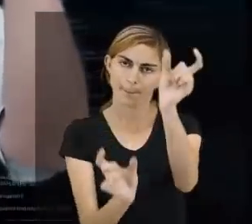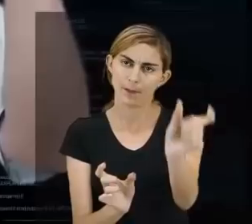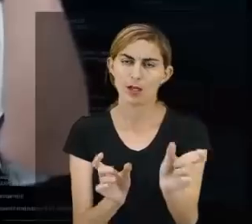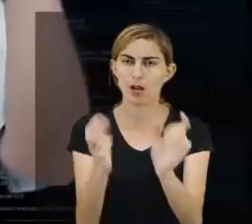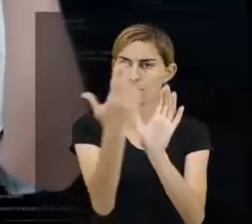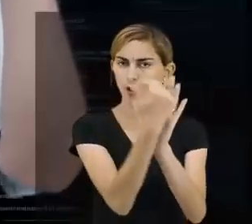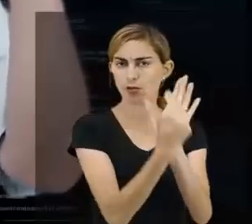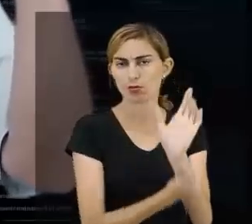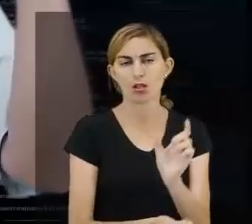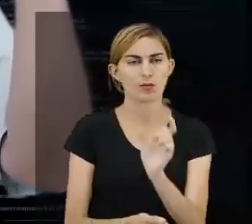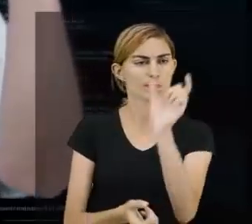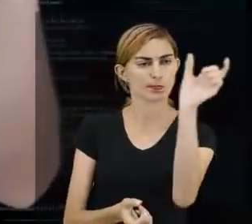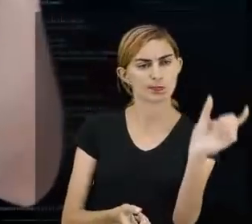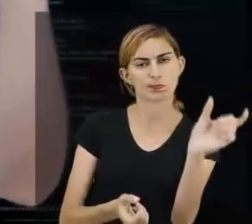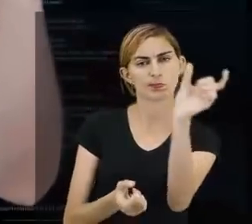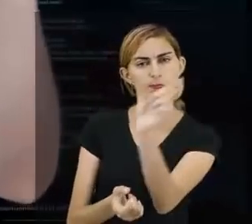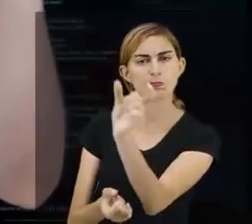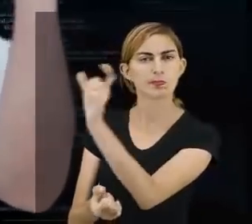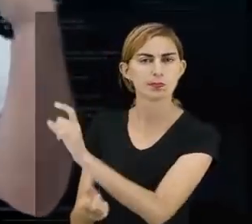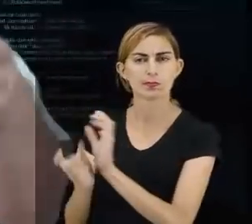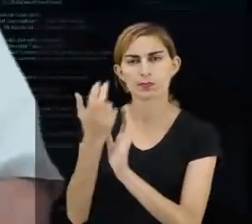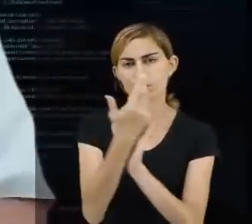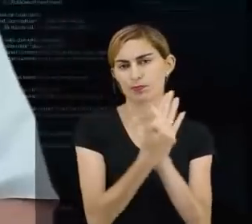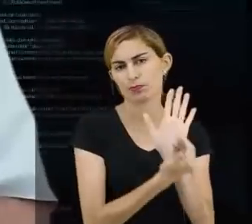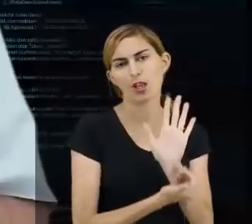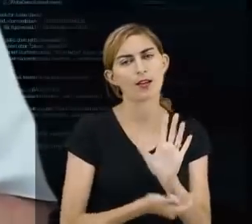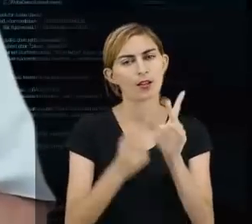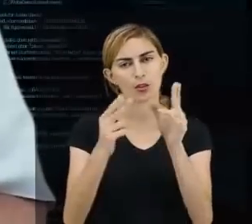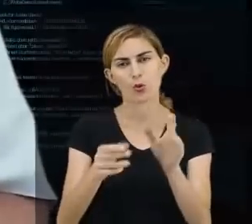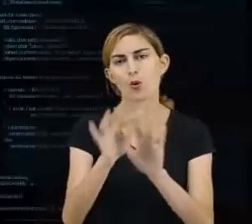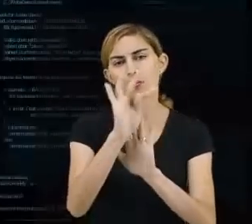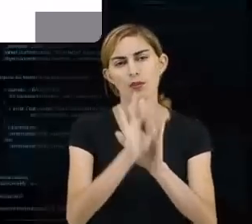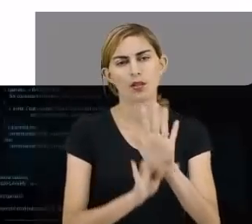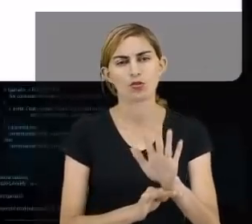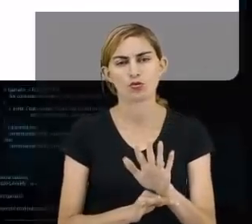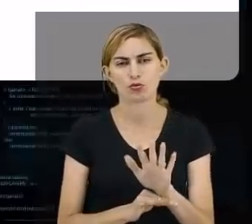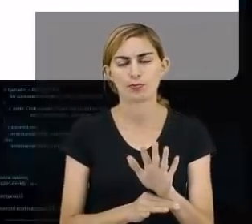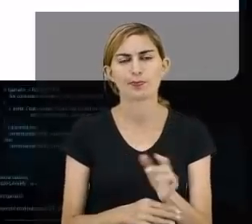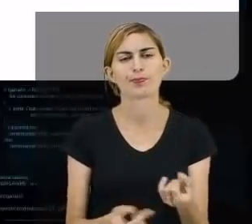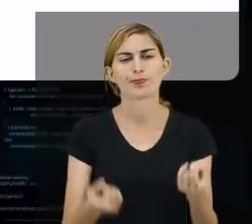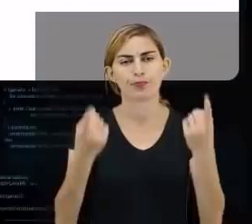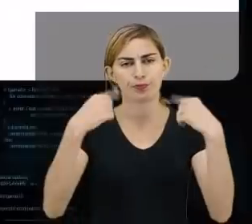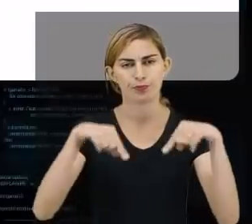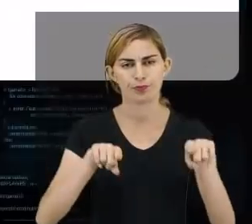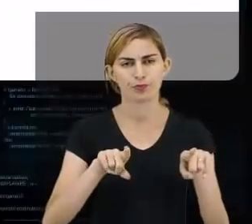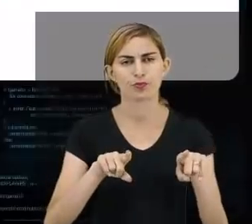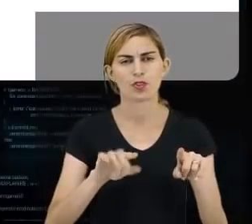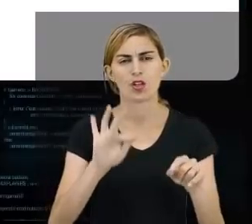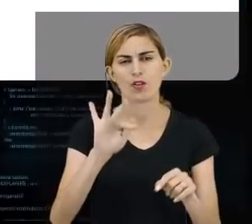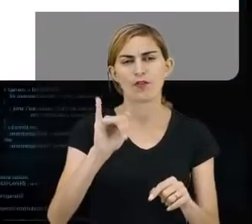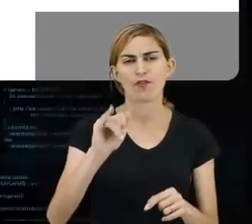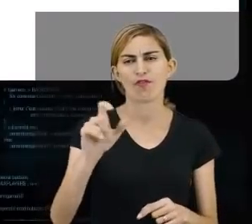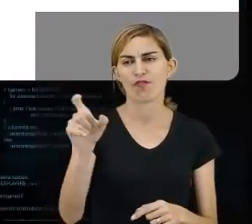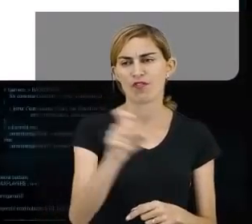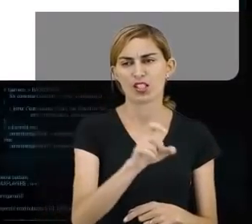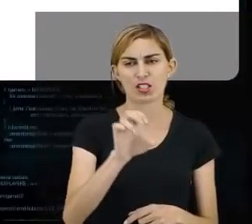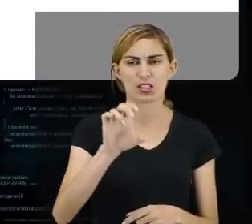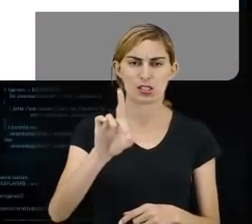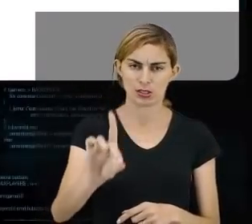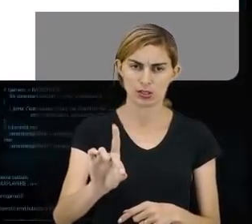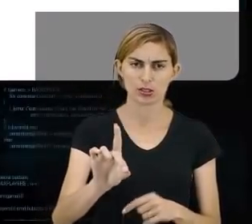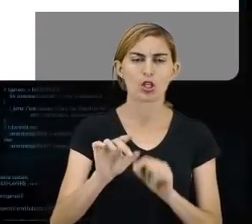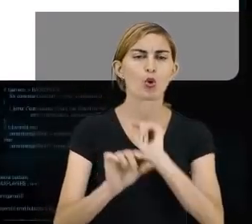uma imagem e outra palavra. Essa imagem ela vai funcionar como se fosse um texto. O fix,